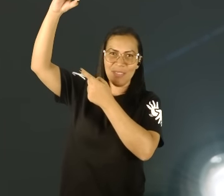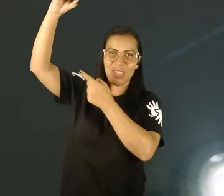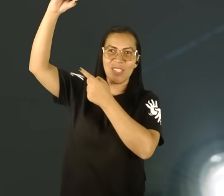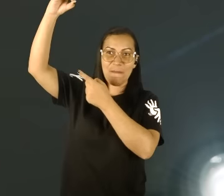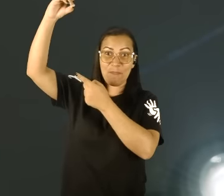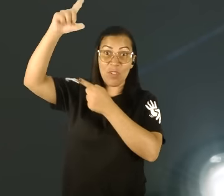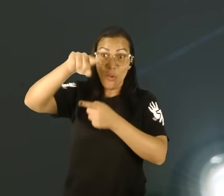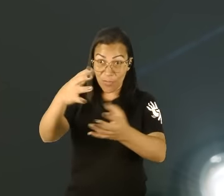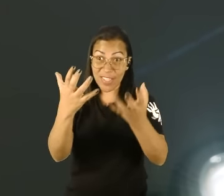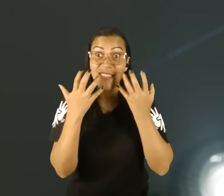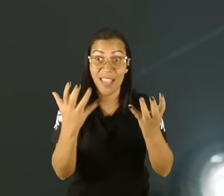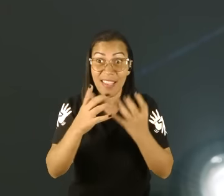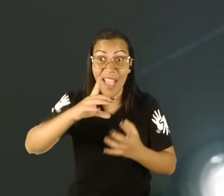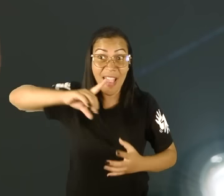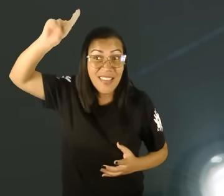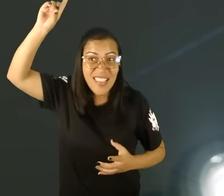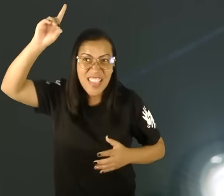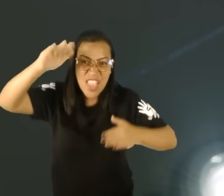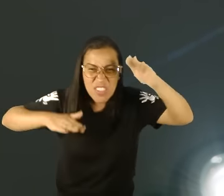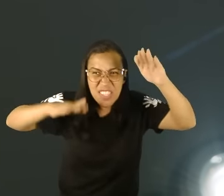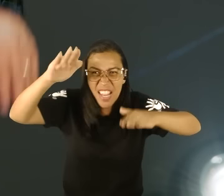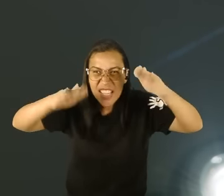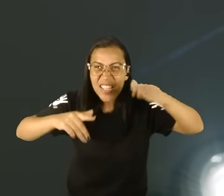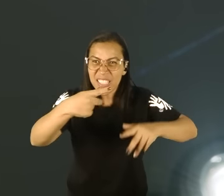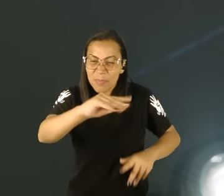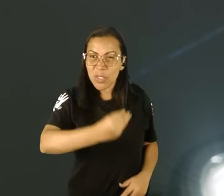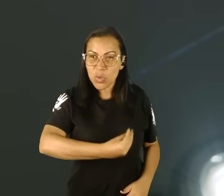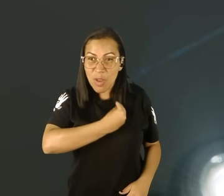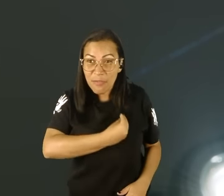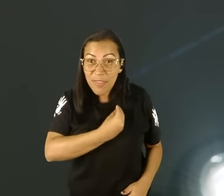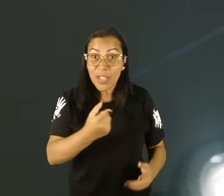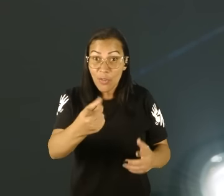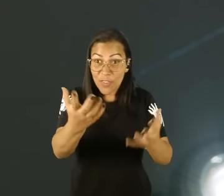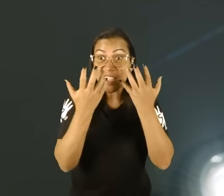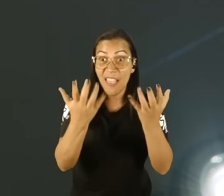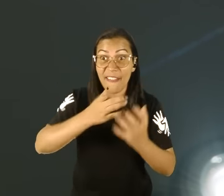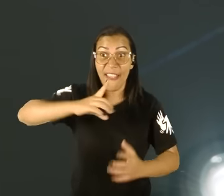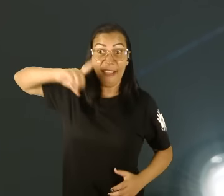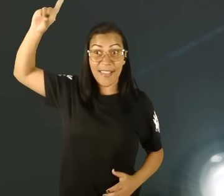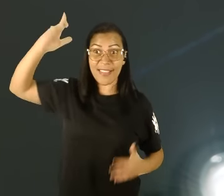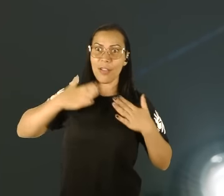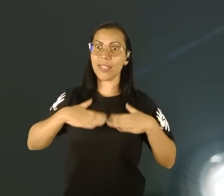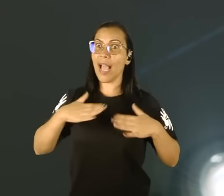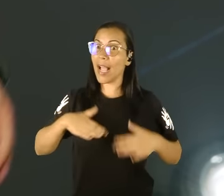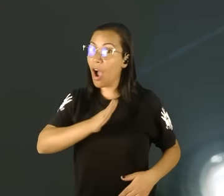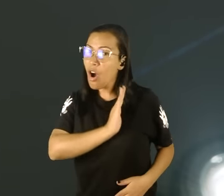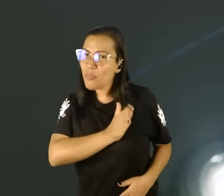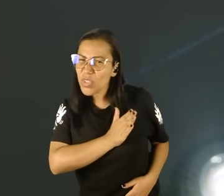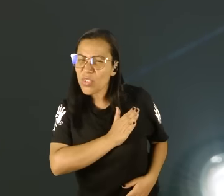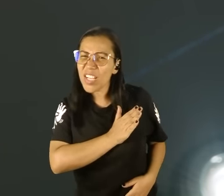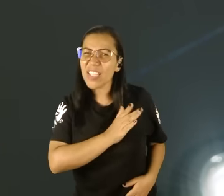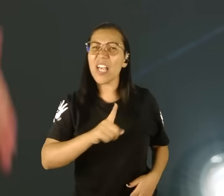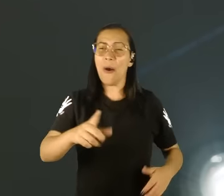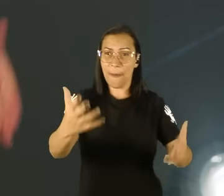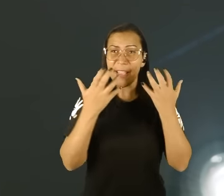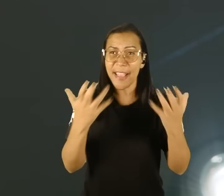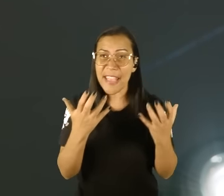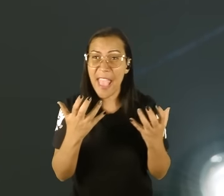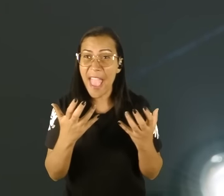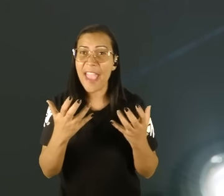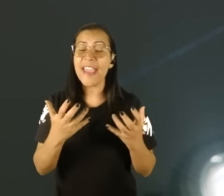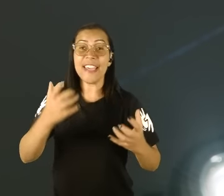que Deus traga equilíbrio para a sua vida? Você quer que Deus acalme o seu coração? Você quer que Deus tire você dessa fuga? Não tenha nenhum